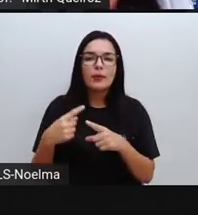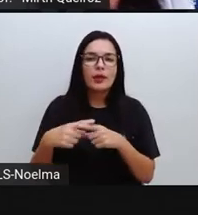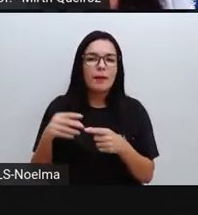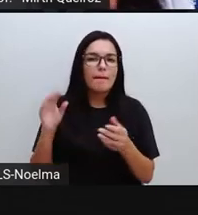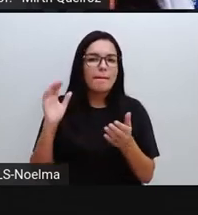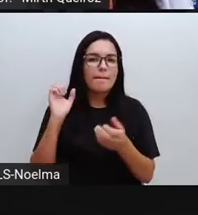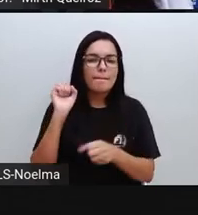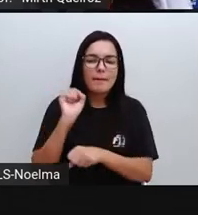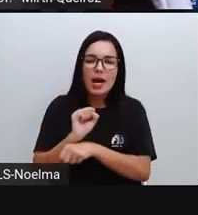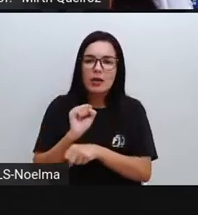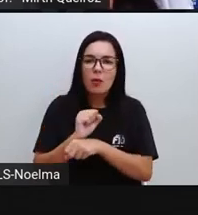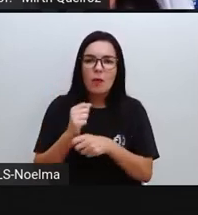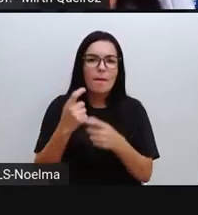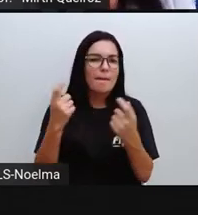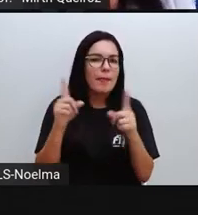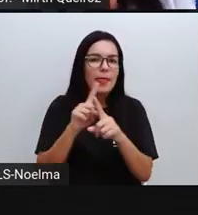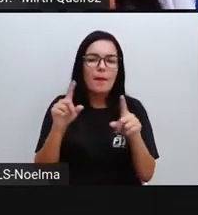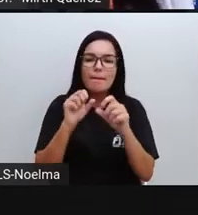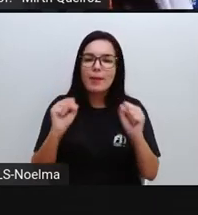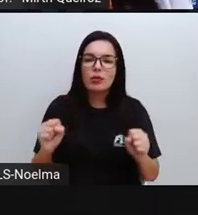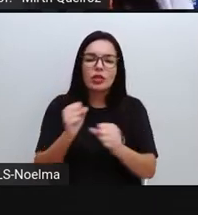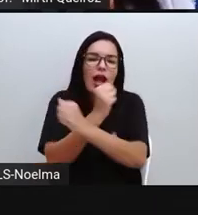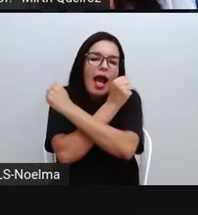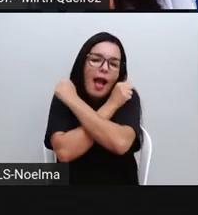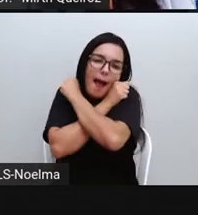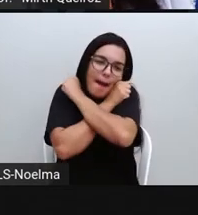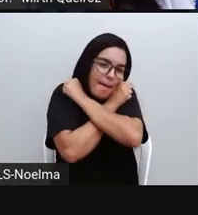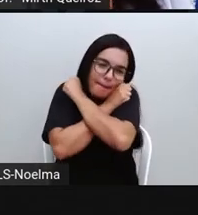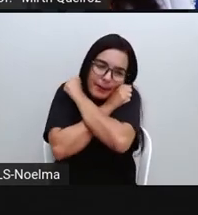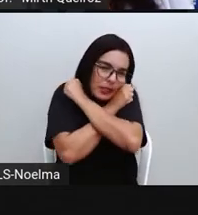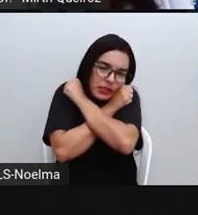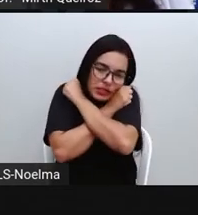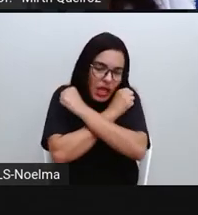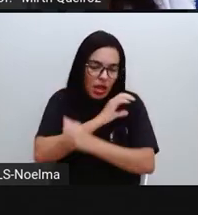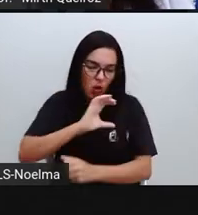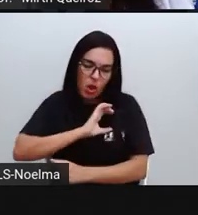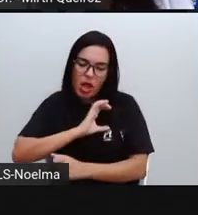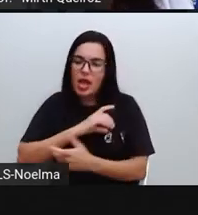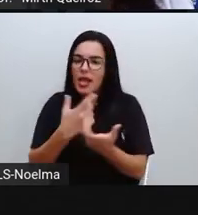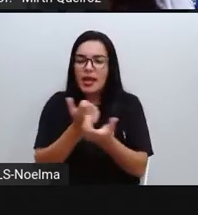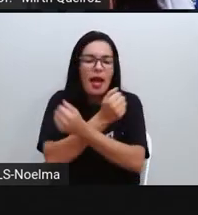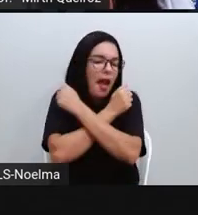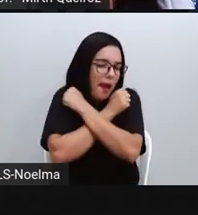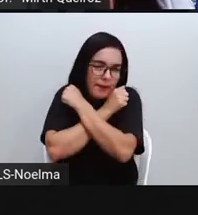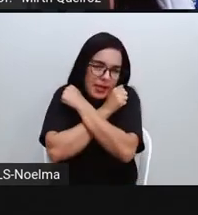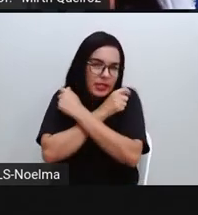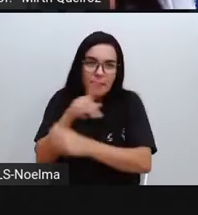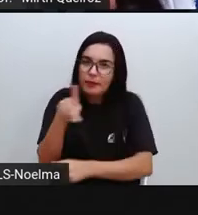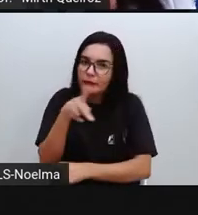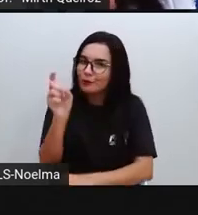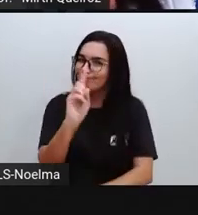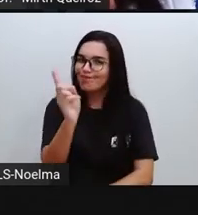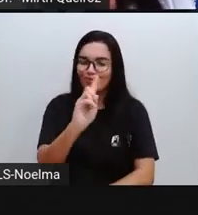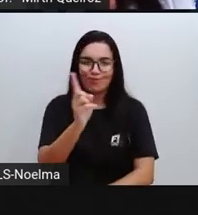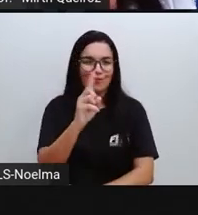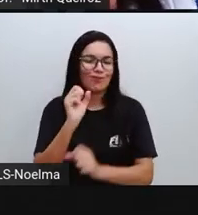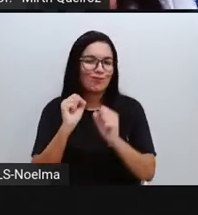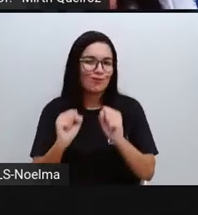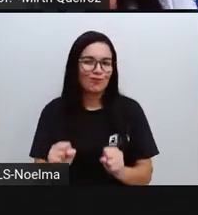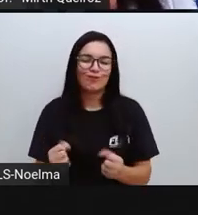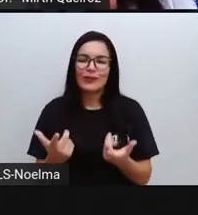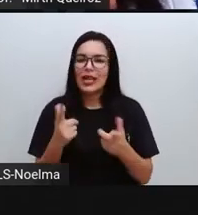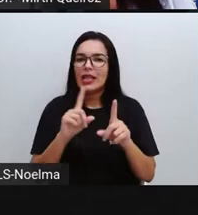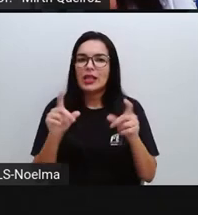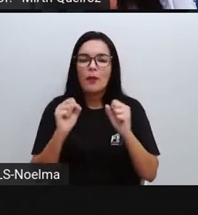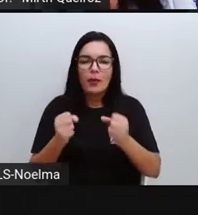professores, abraçar os nossos colegas, estar mais próximo, brincar mais próximo, compartilhar brinquedos. Muitas coisas a